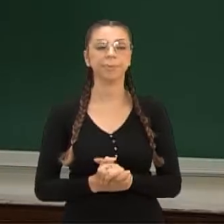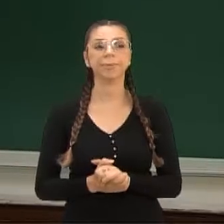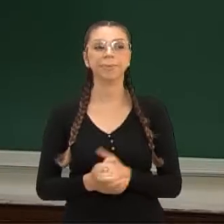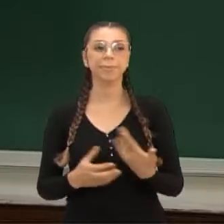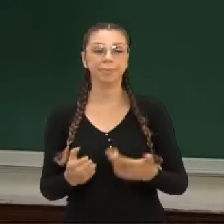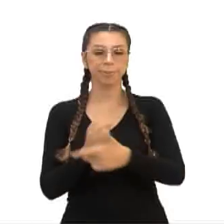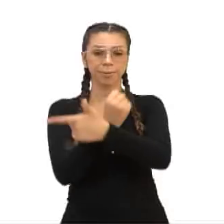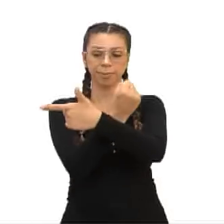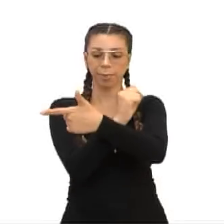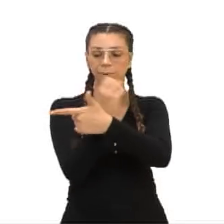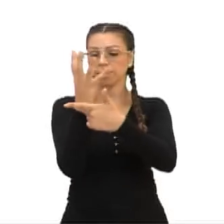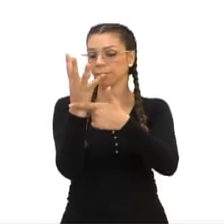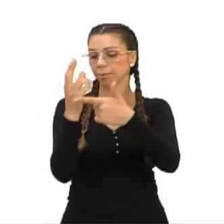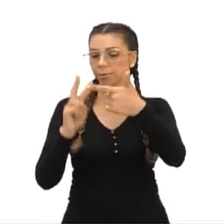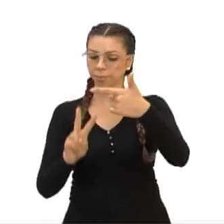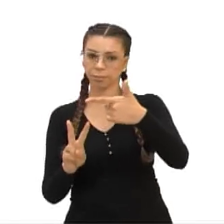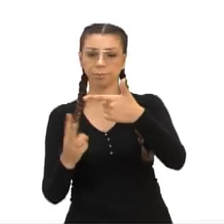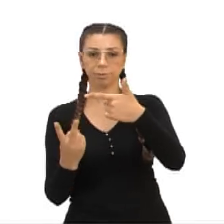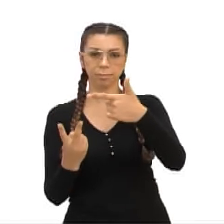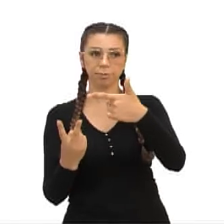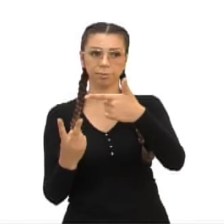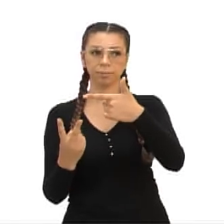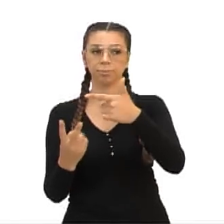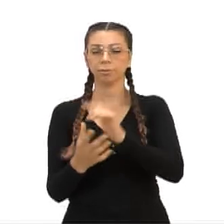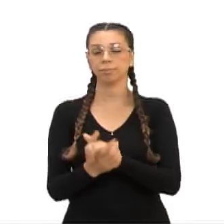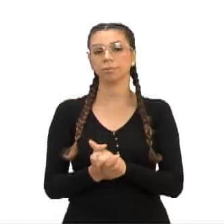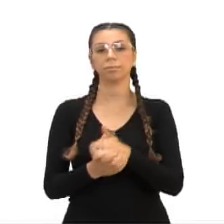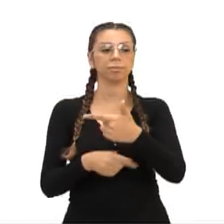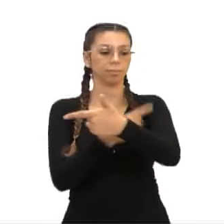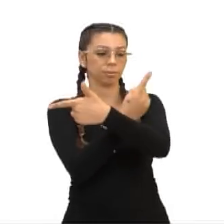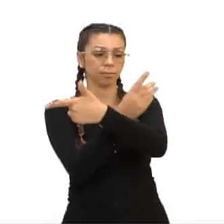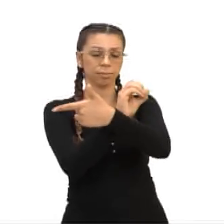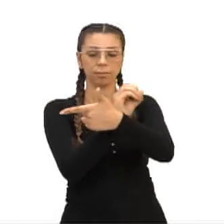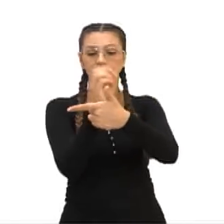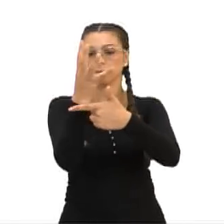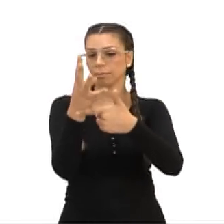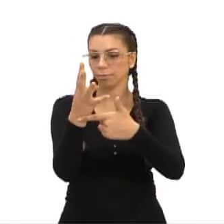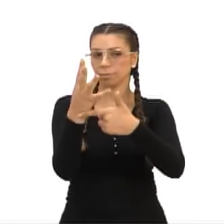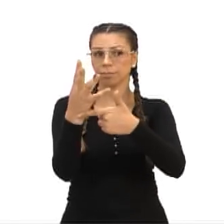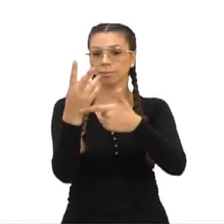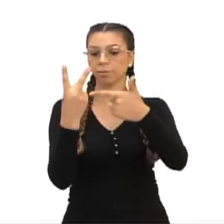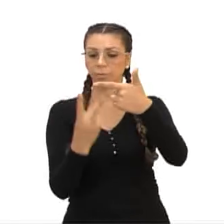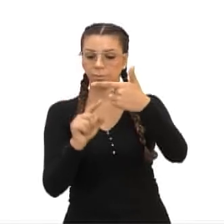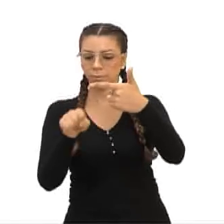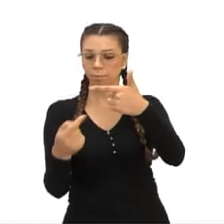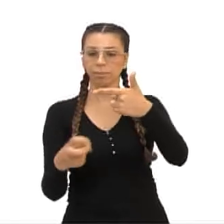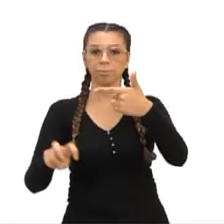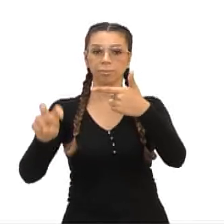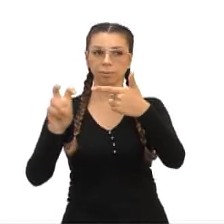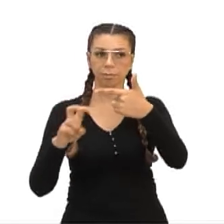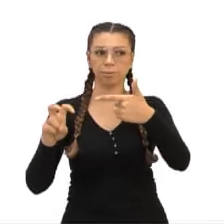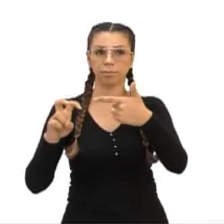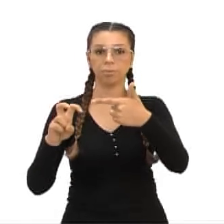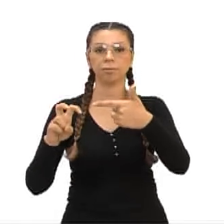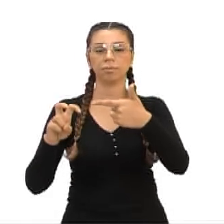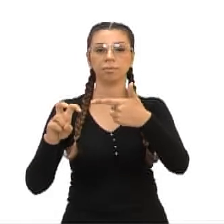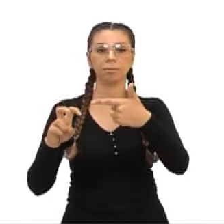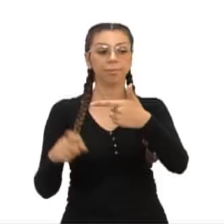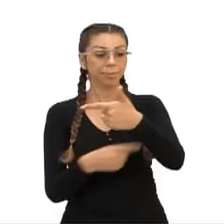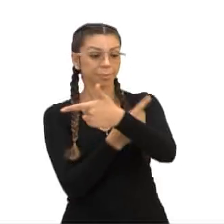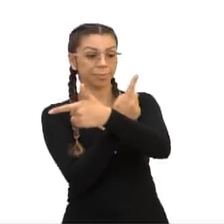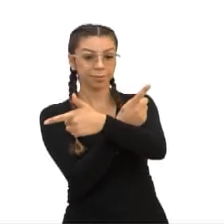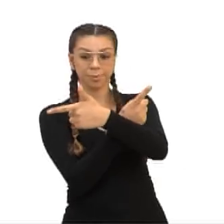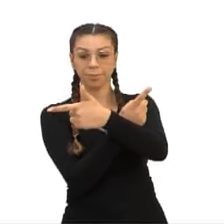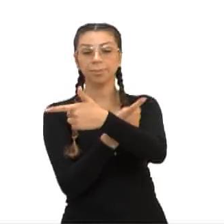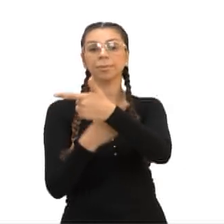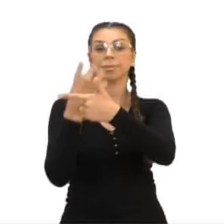dividido por 4, 2. 10 dividido por 4, 2,5. 1 dividido